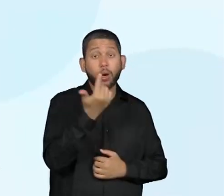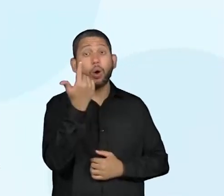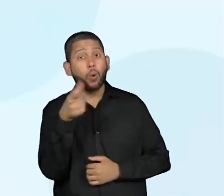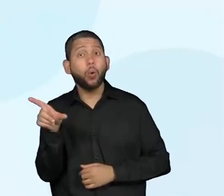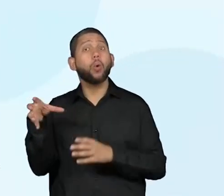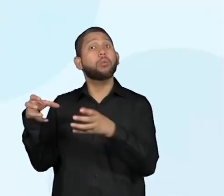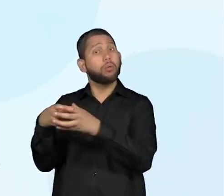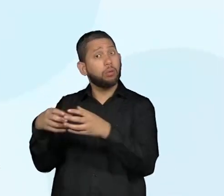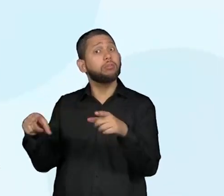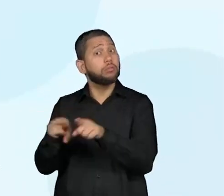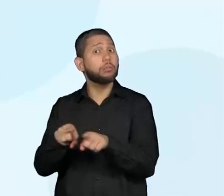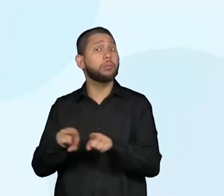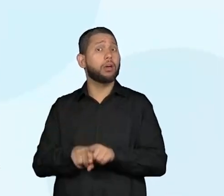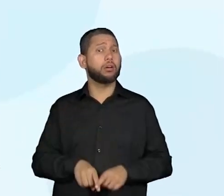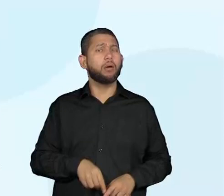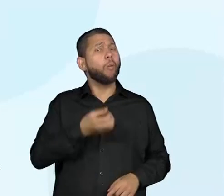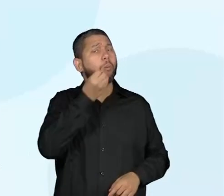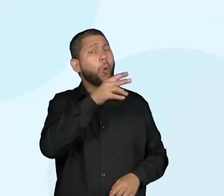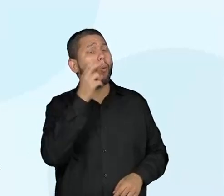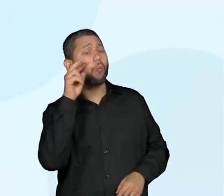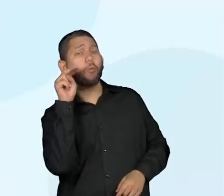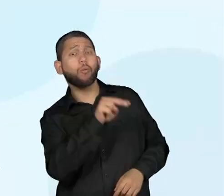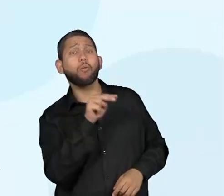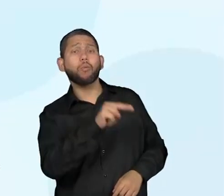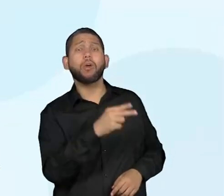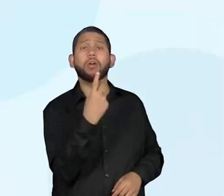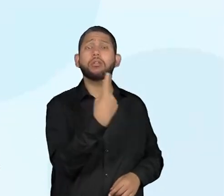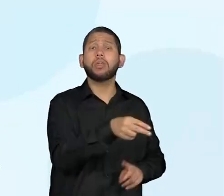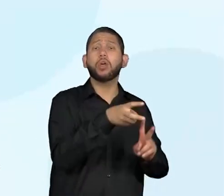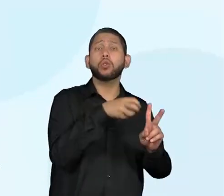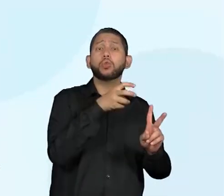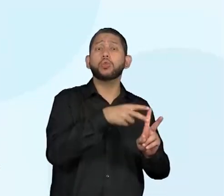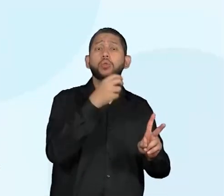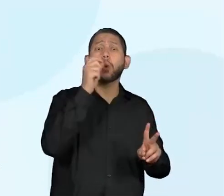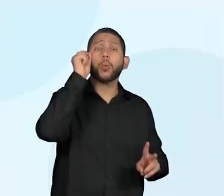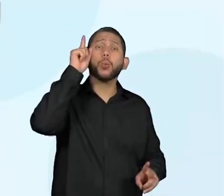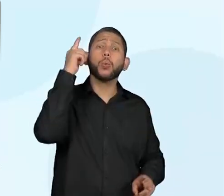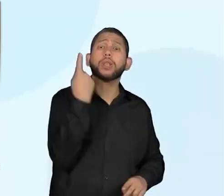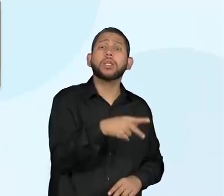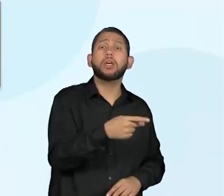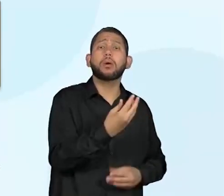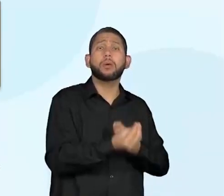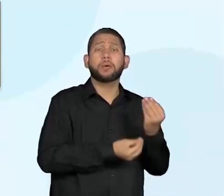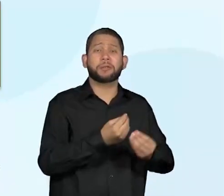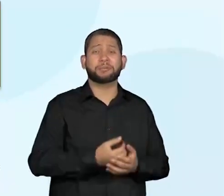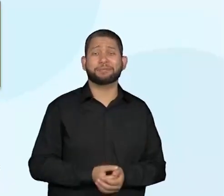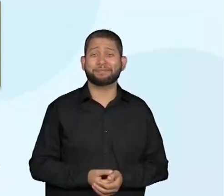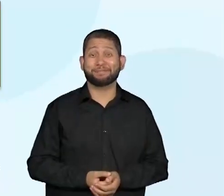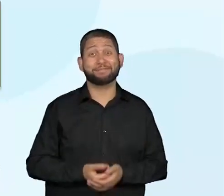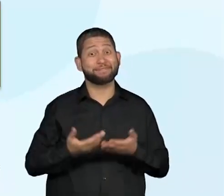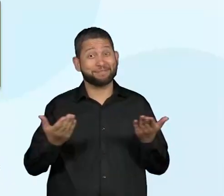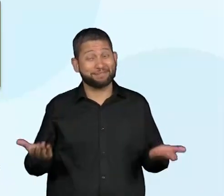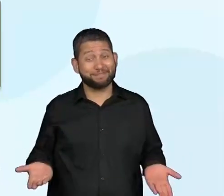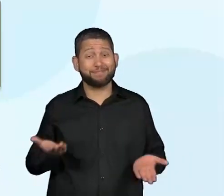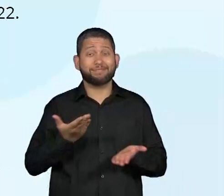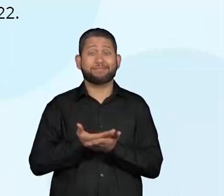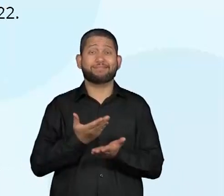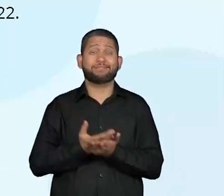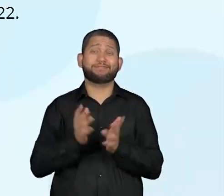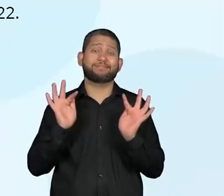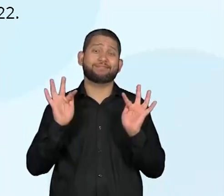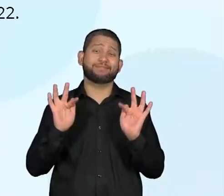que eles utilizam ainda, faz parte da cultura deles. E a aula está chegando ao fim,